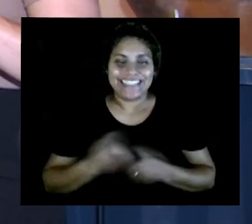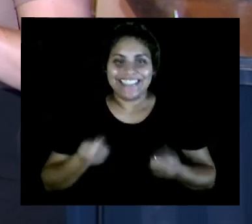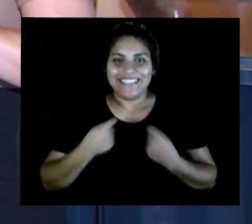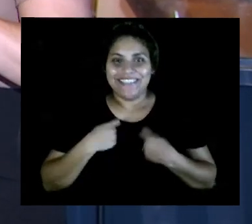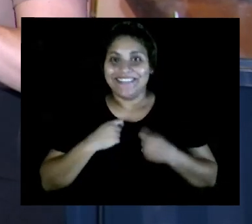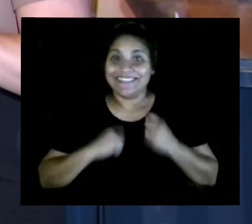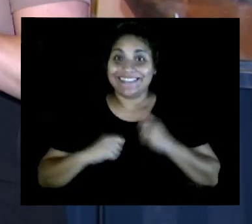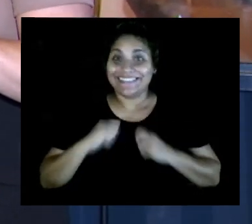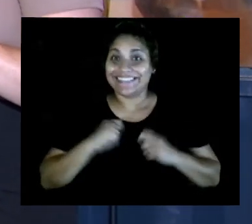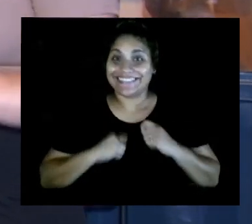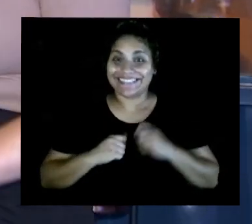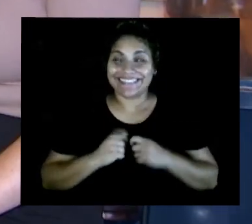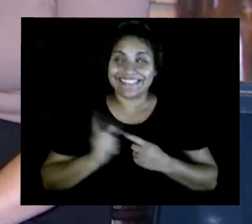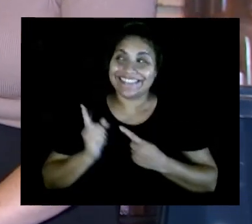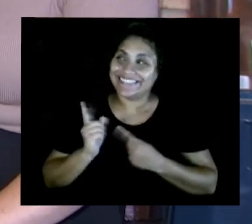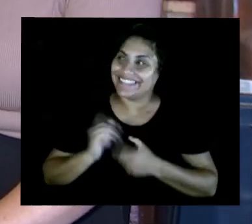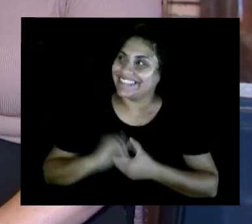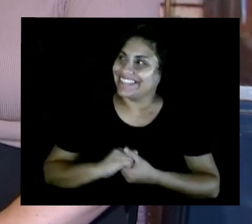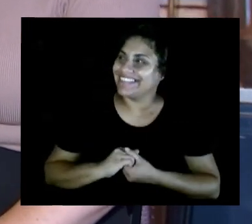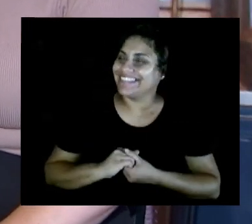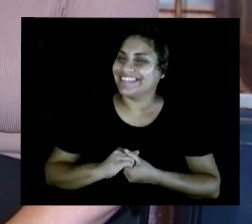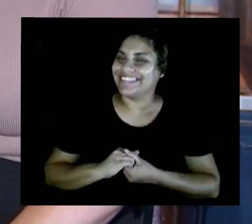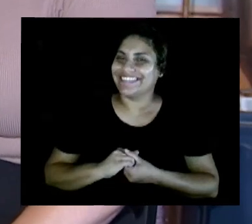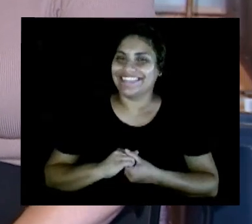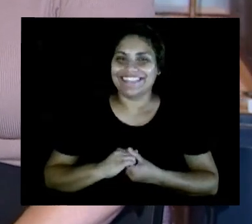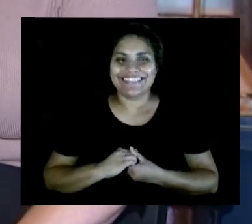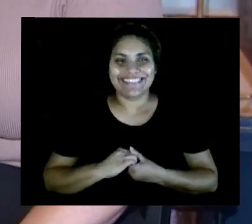Ó, já tô aqui.